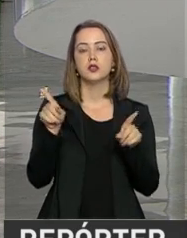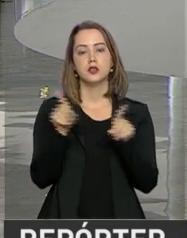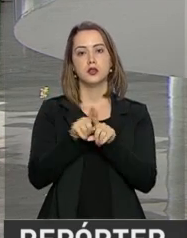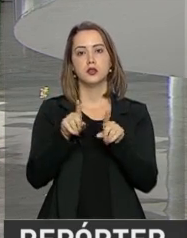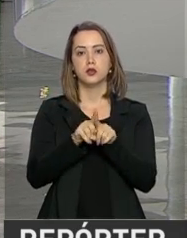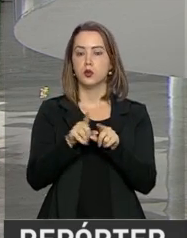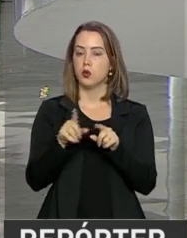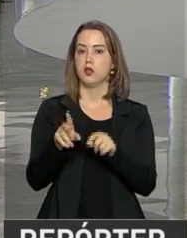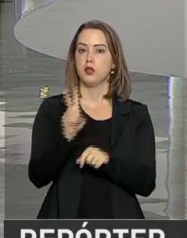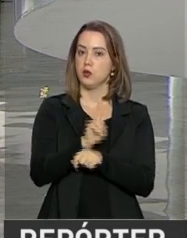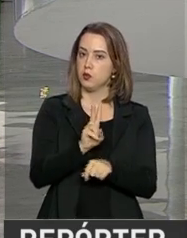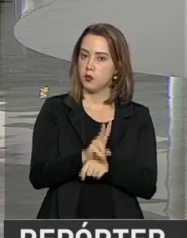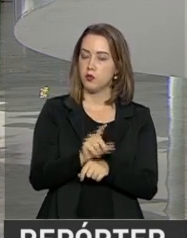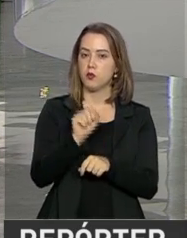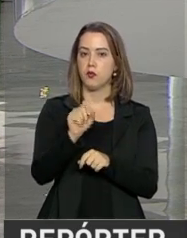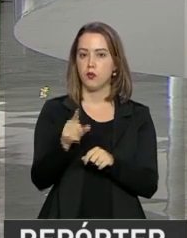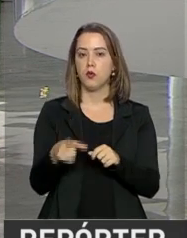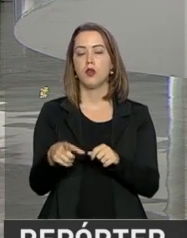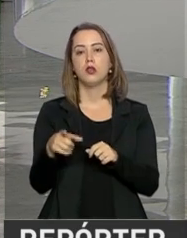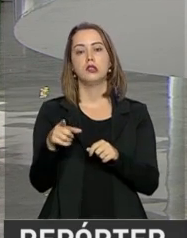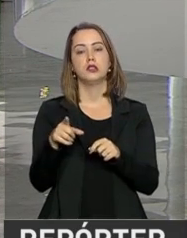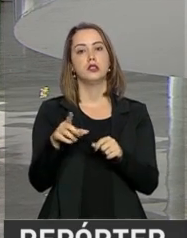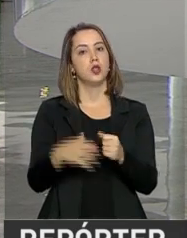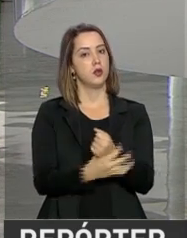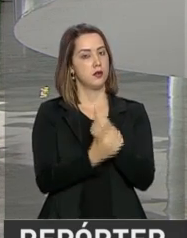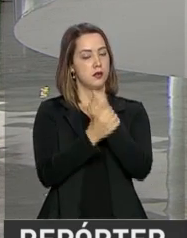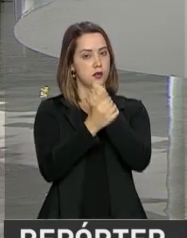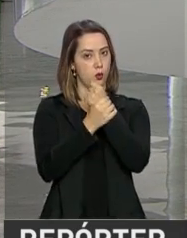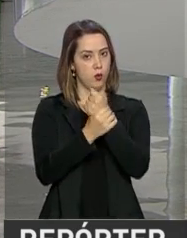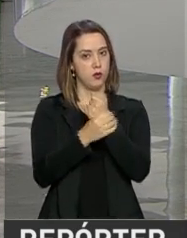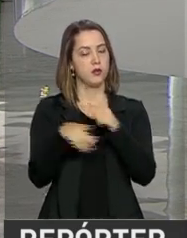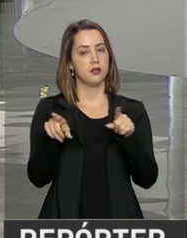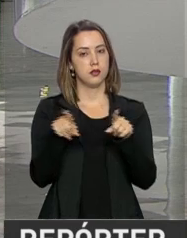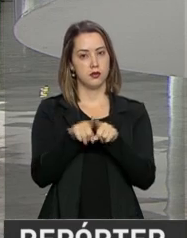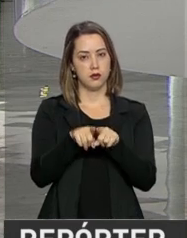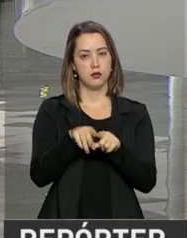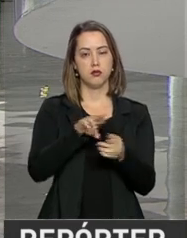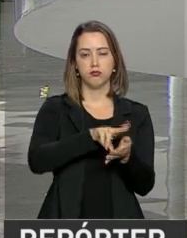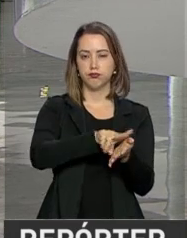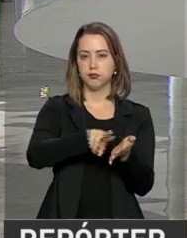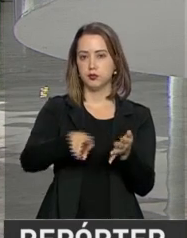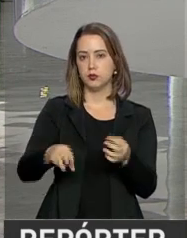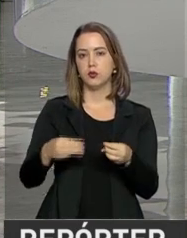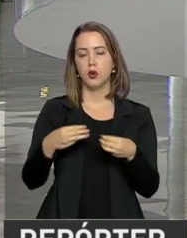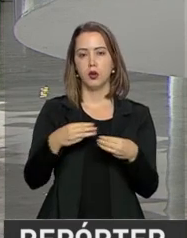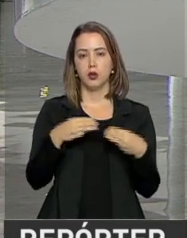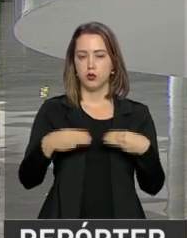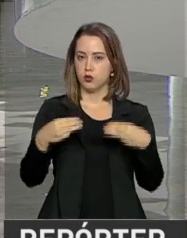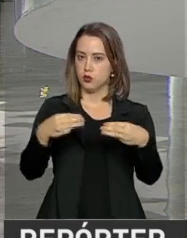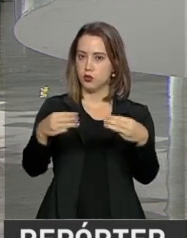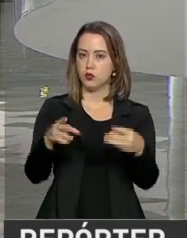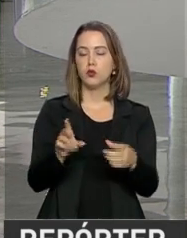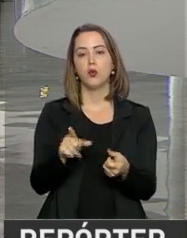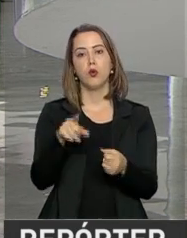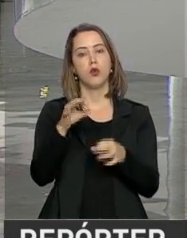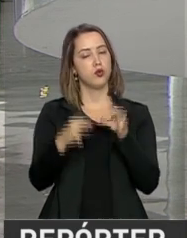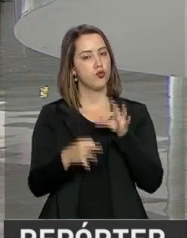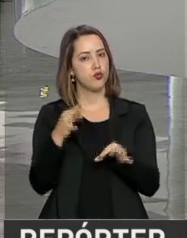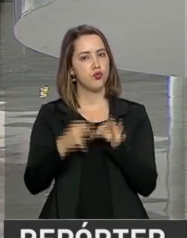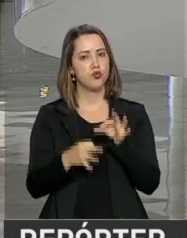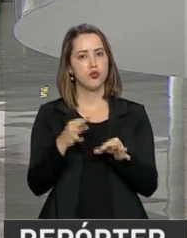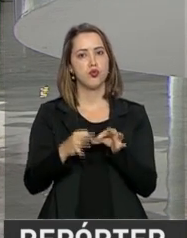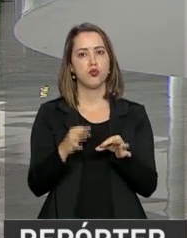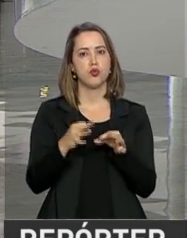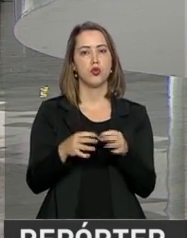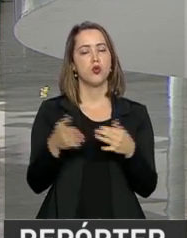Defesa Raul jungman também do gabinete de segurança institucional Sérgio etg da Justiça Alexandre de Moraes do